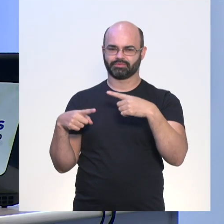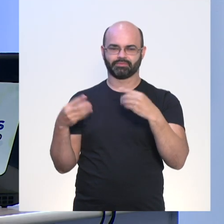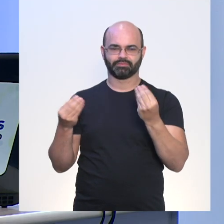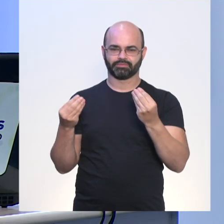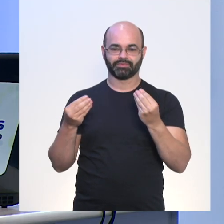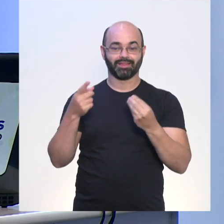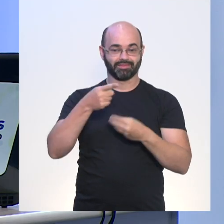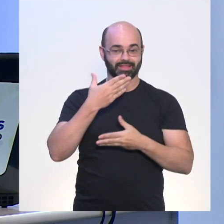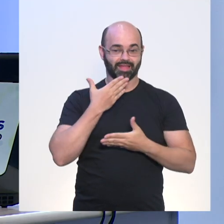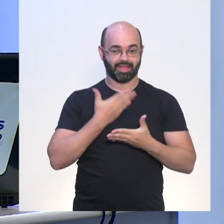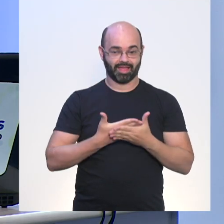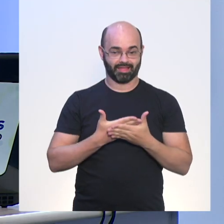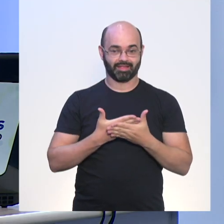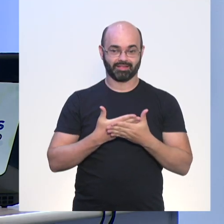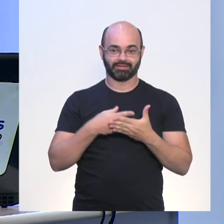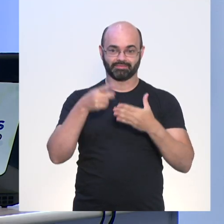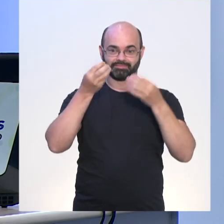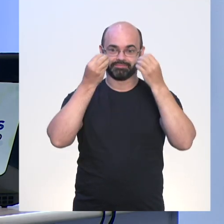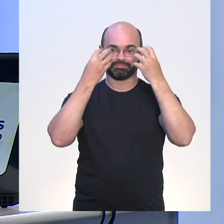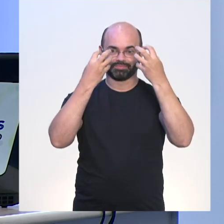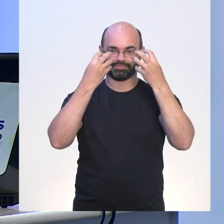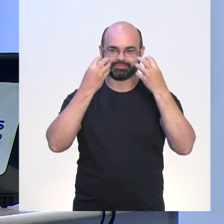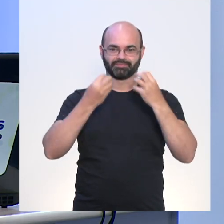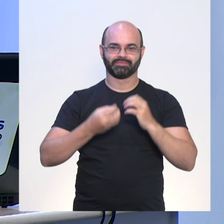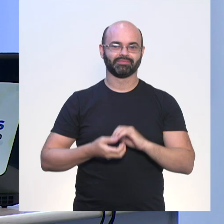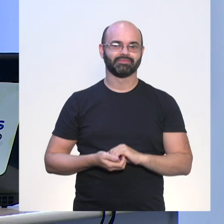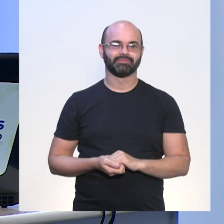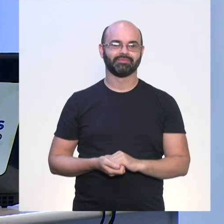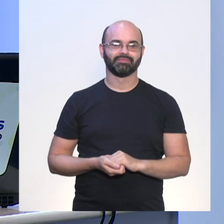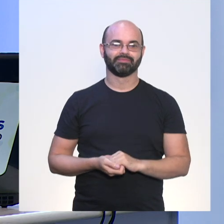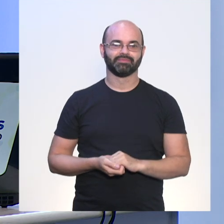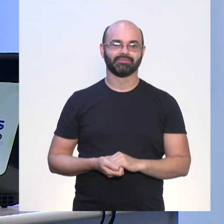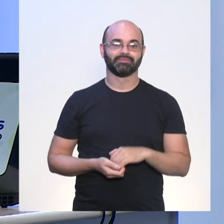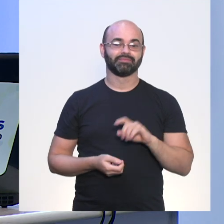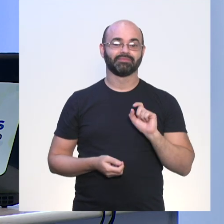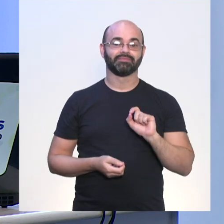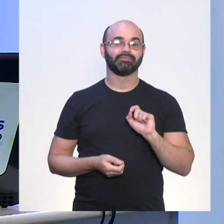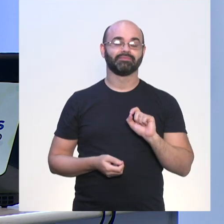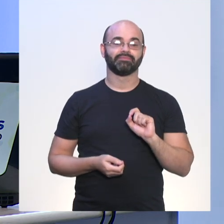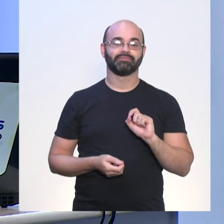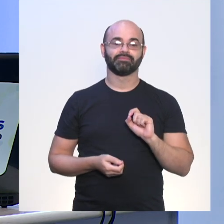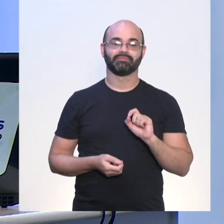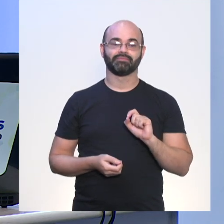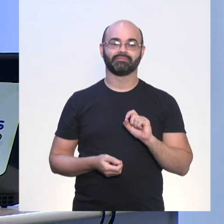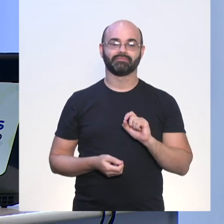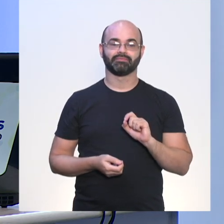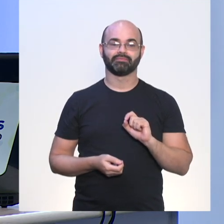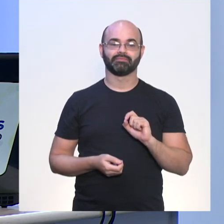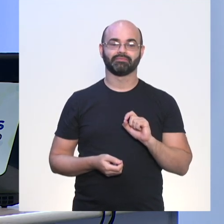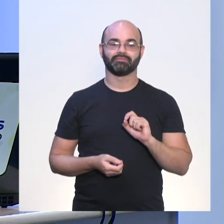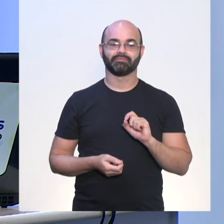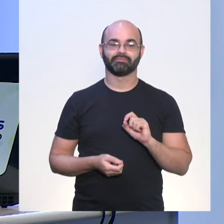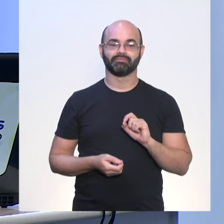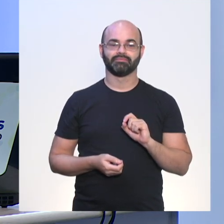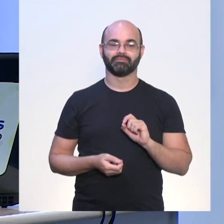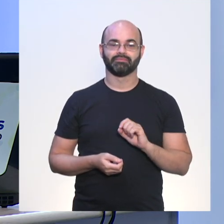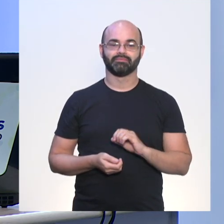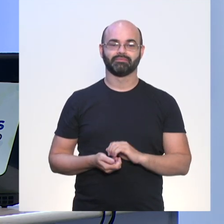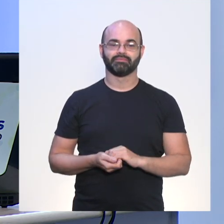O que permite essa distinção é justamente a